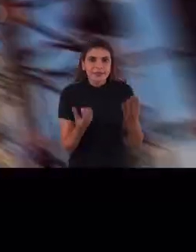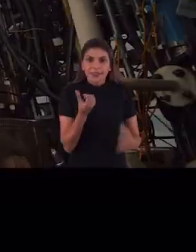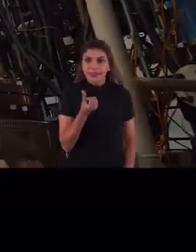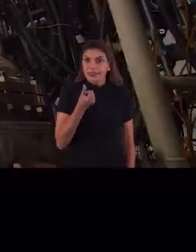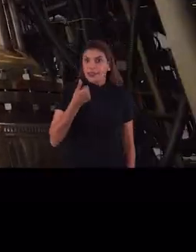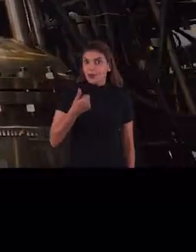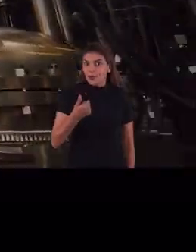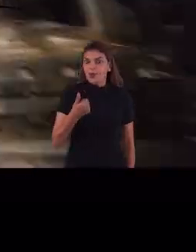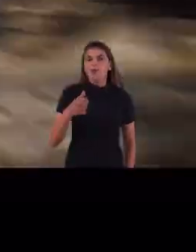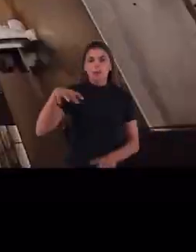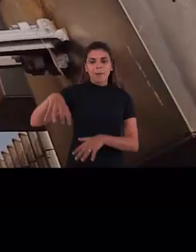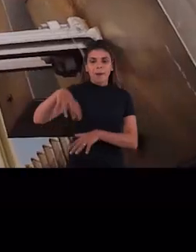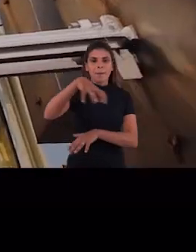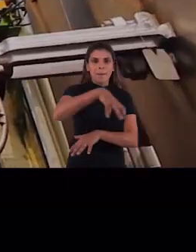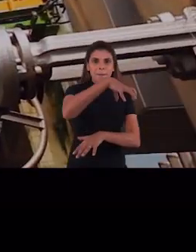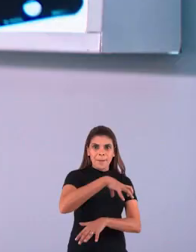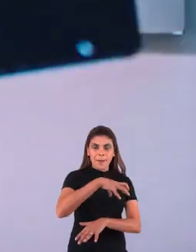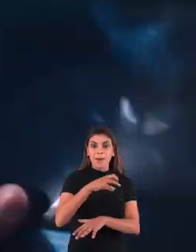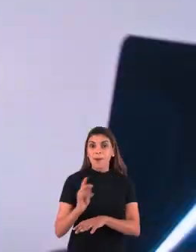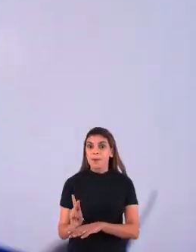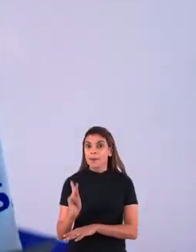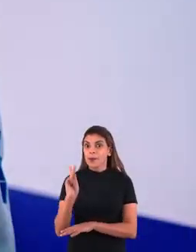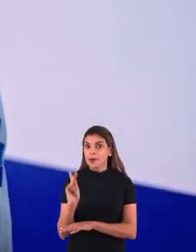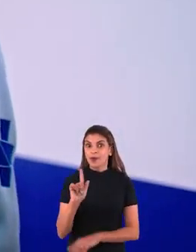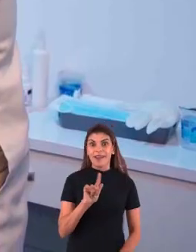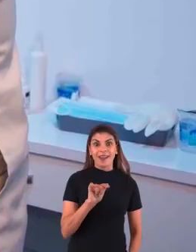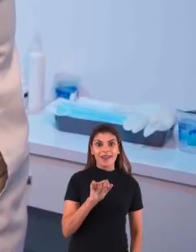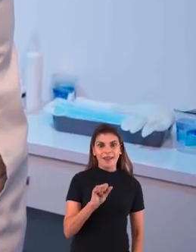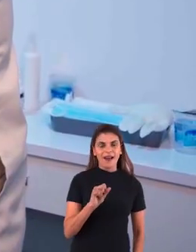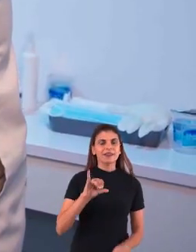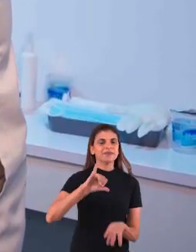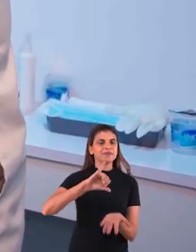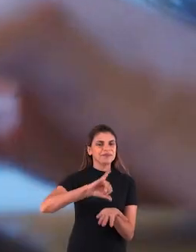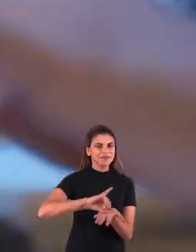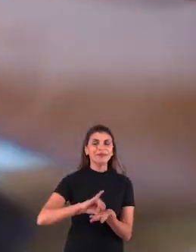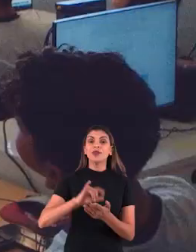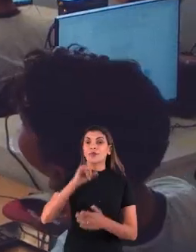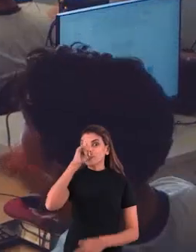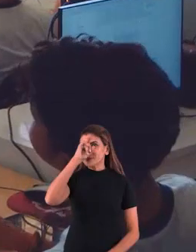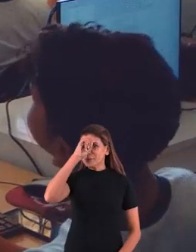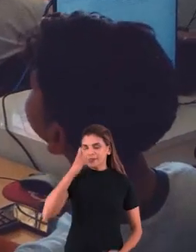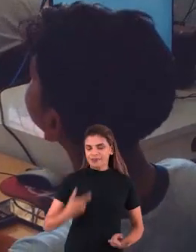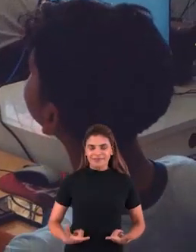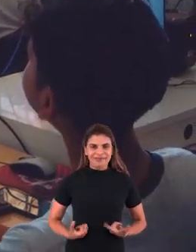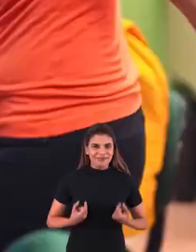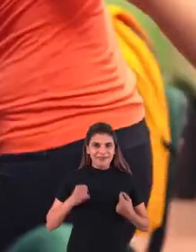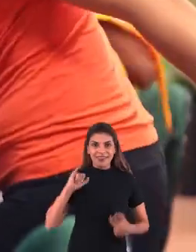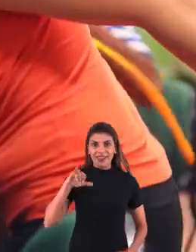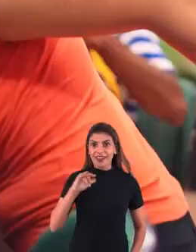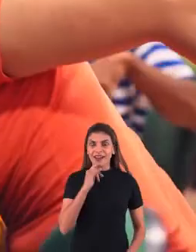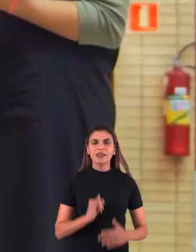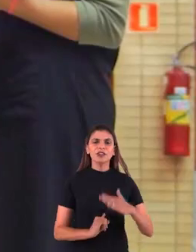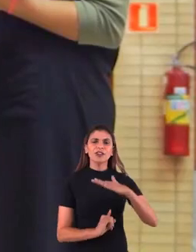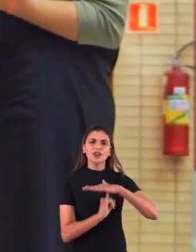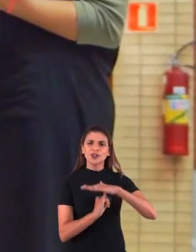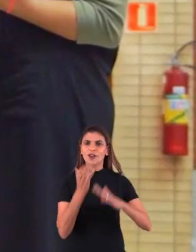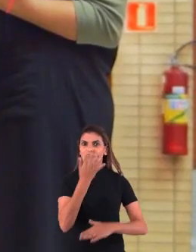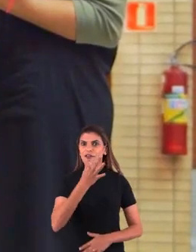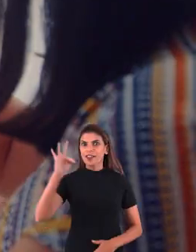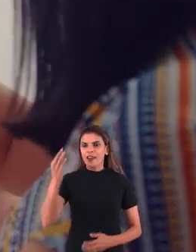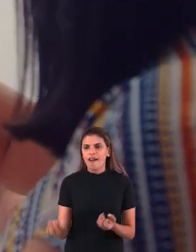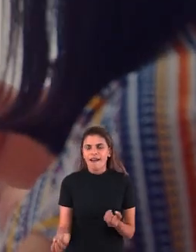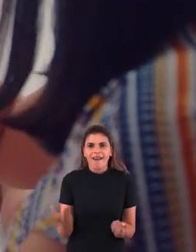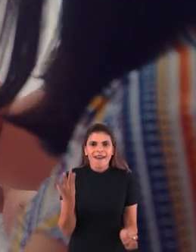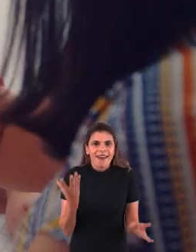de produção de petróleo e gás natural. É mais saúde, com a nova sede do INCA. É mais educação, com 6 novos campi do Instituto Federal.